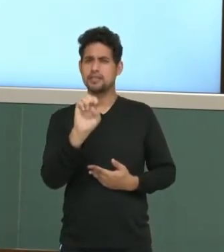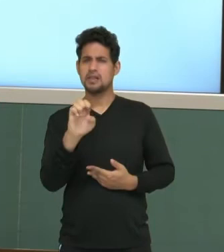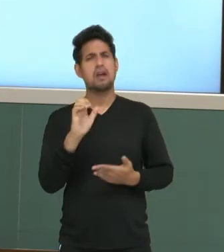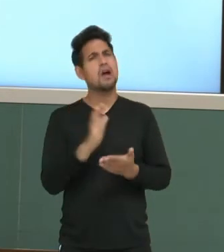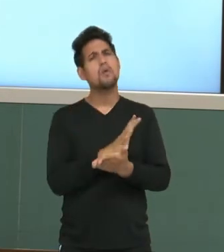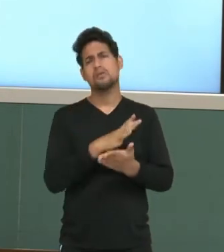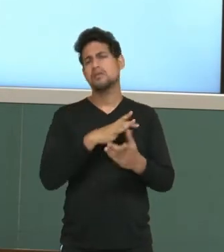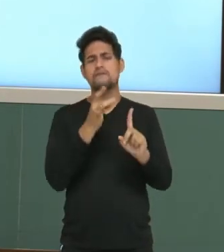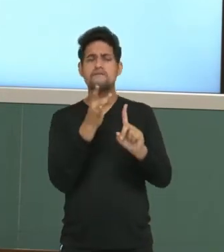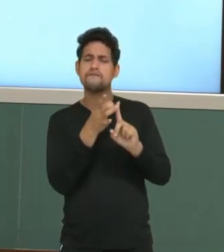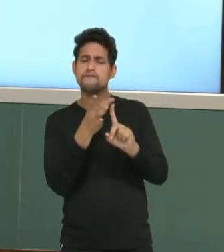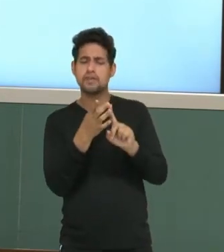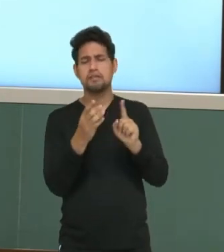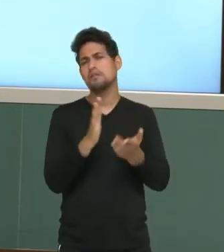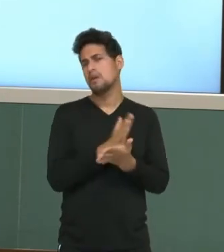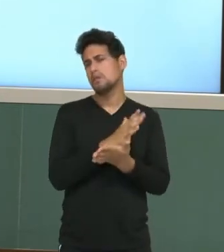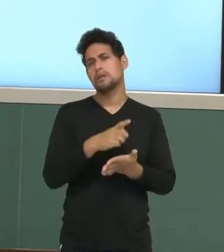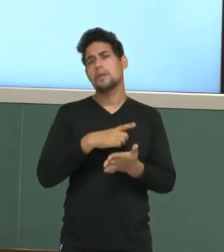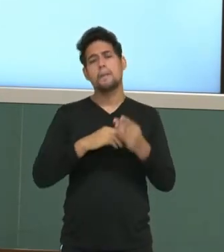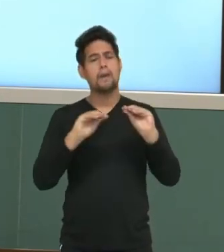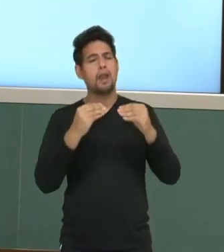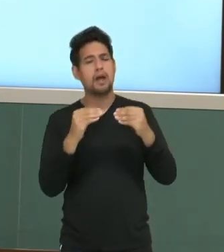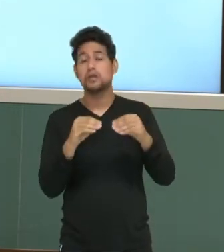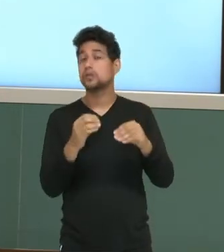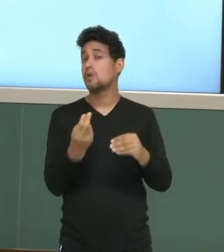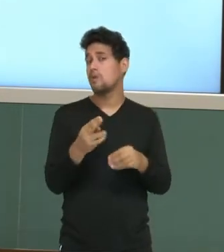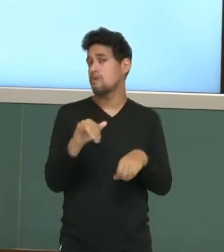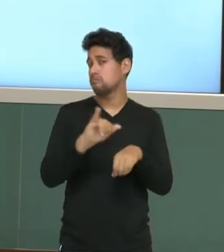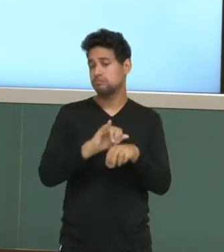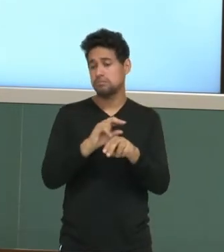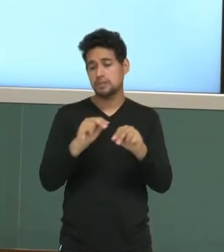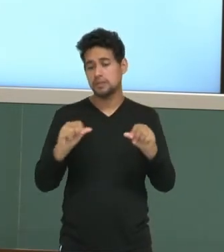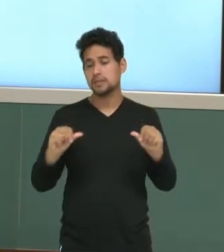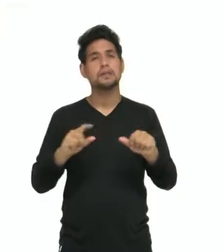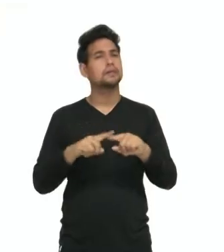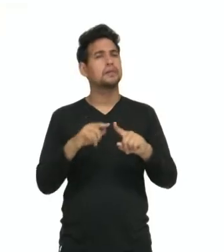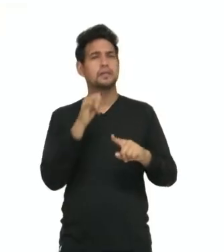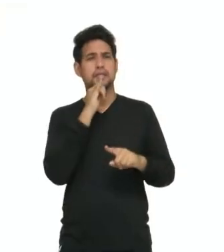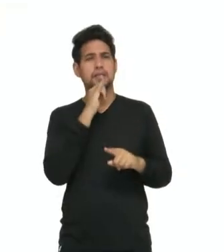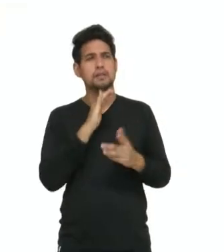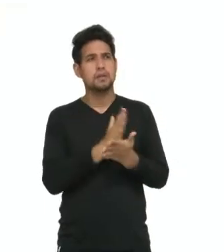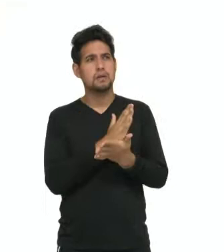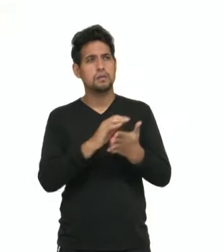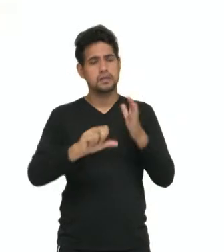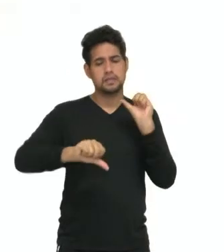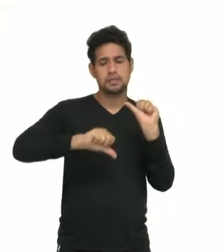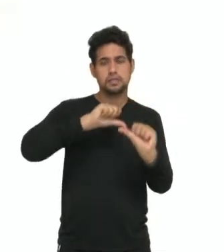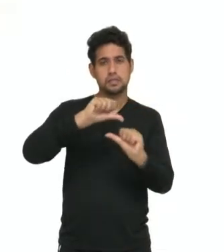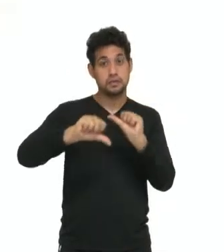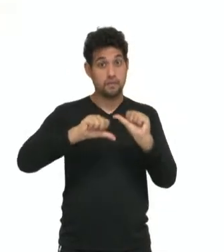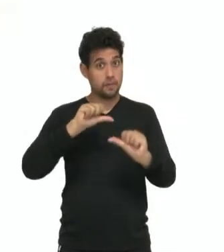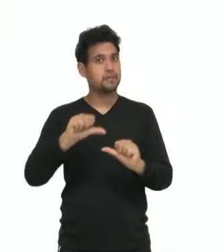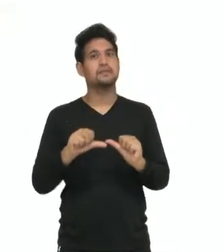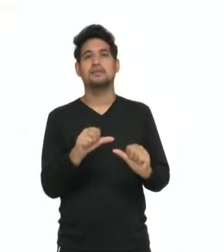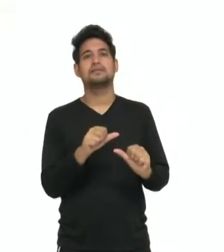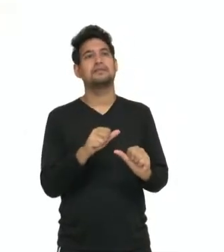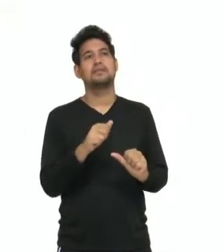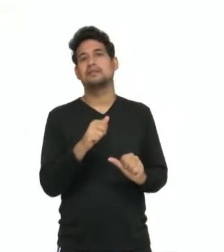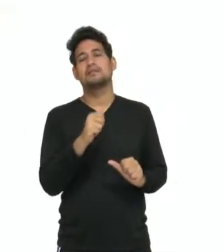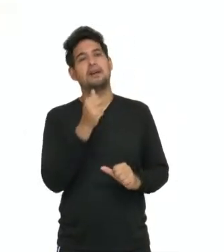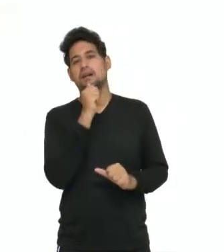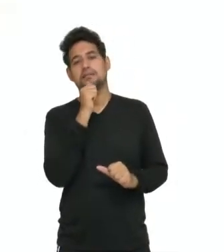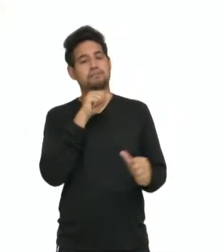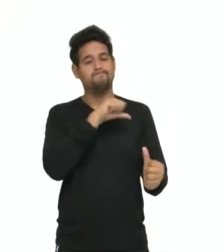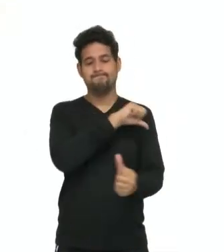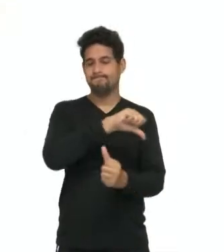vidro, plástico ou metal. Enquanto algumas transformações não